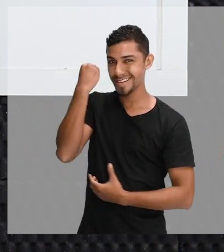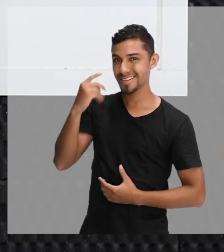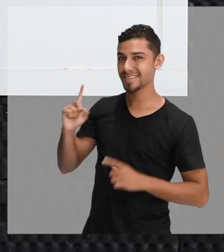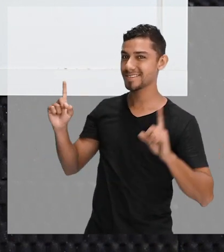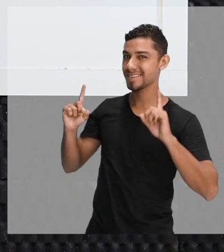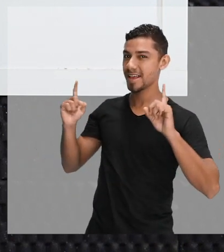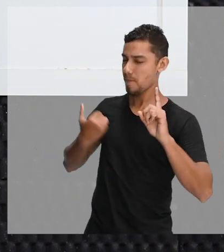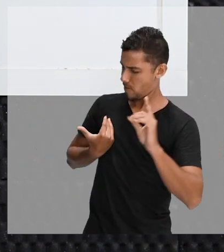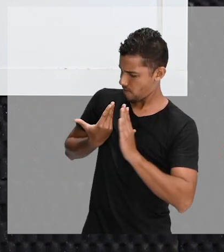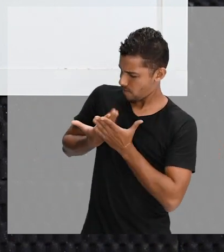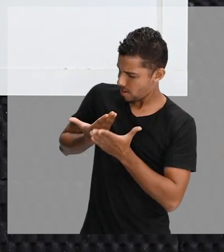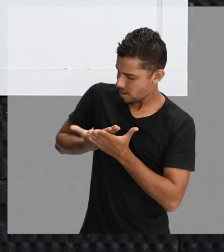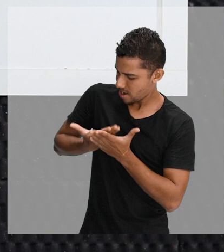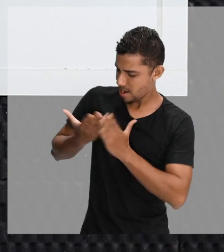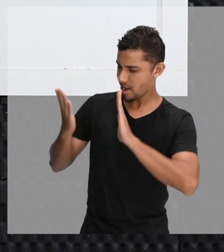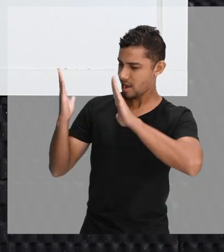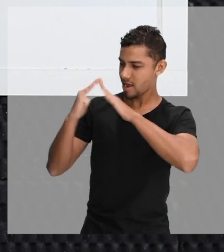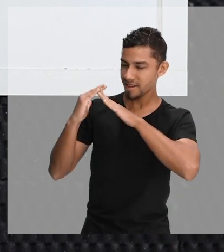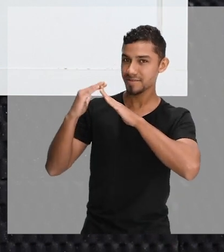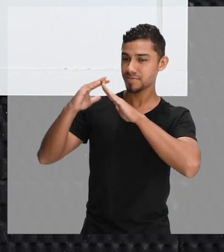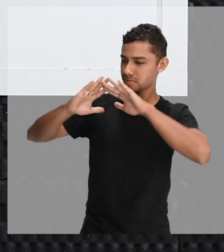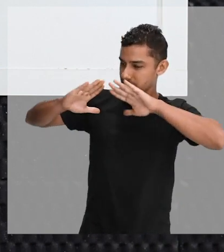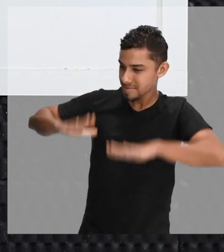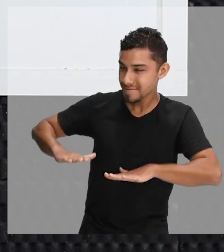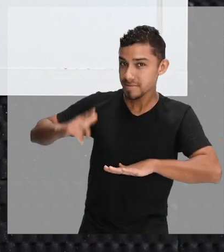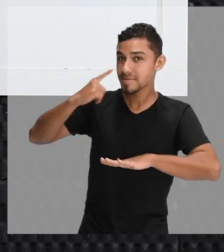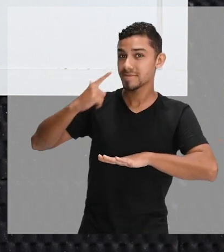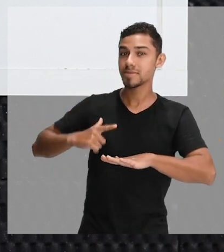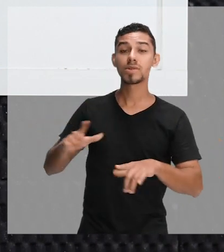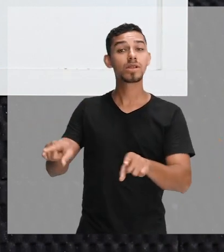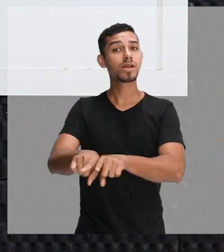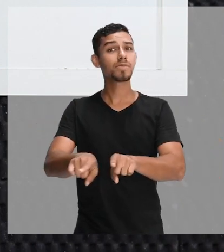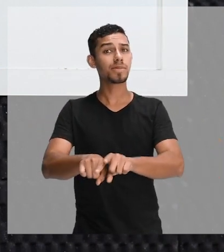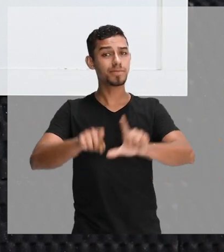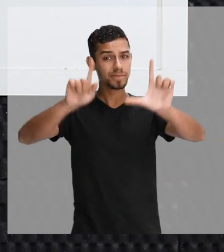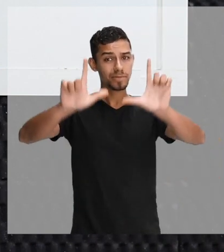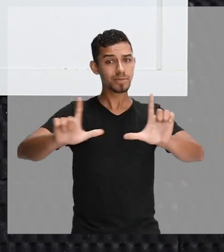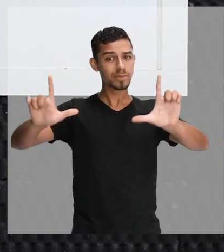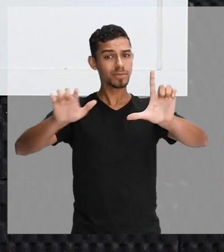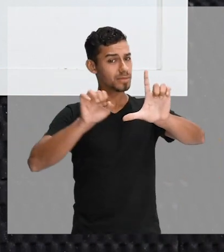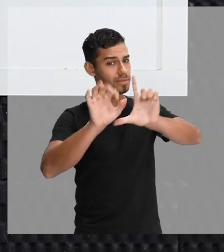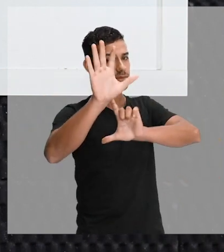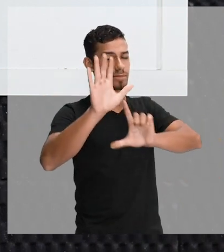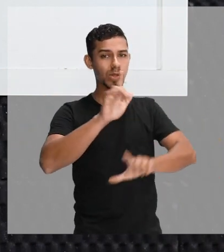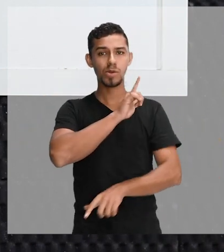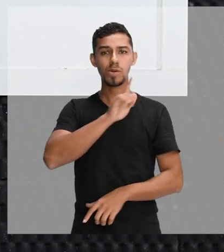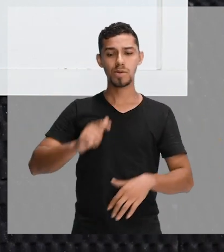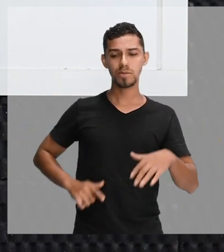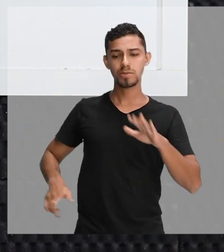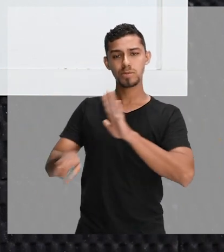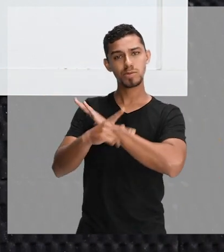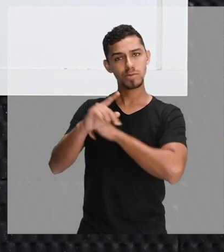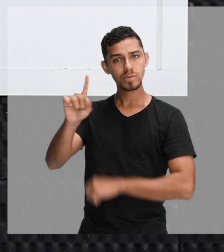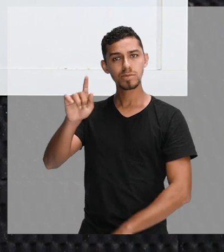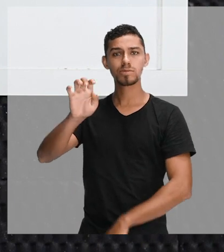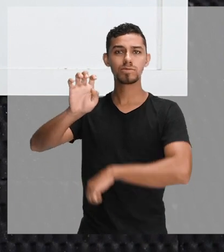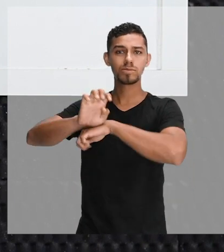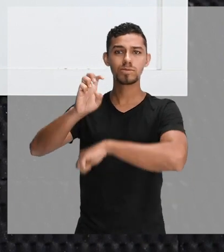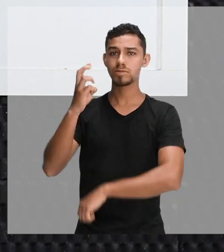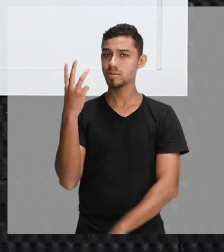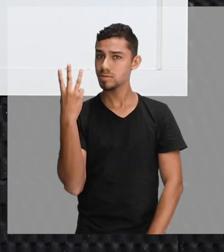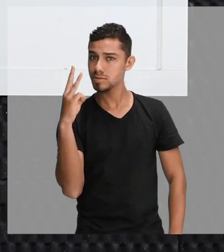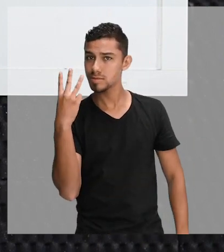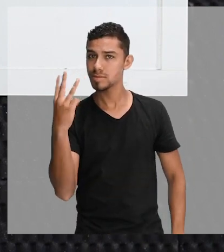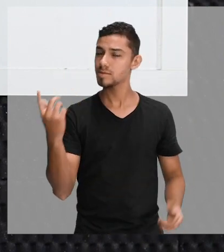casa, mas fique estudando. Nós temos a plataforma Gonçalves Dias também para te ajudar, é para isso que nós estamos aqui. E hoje nós temos uma aula mega,